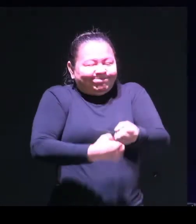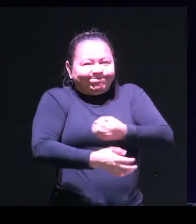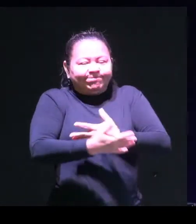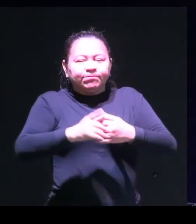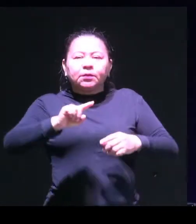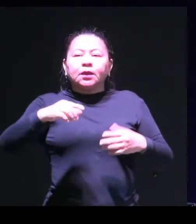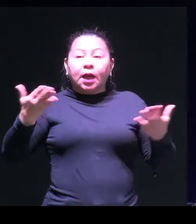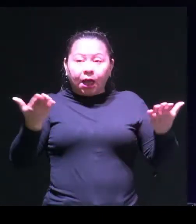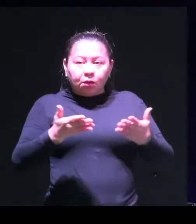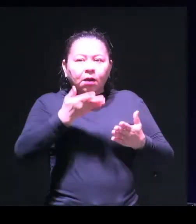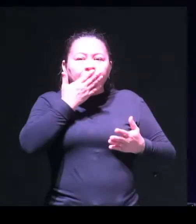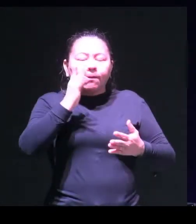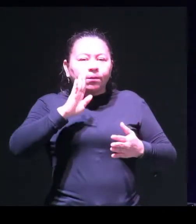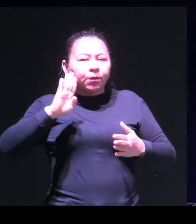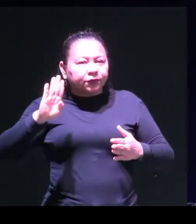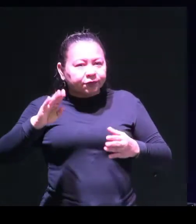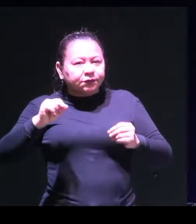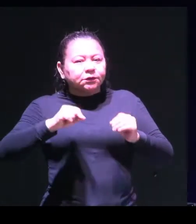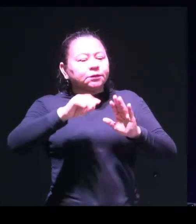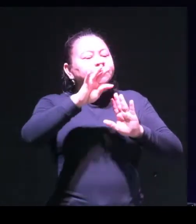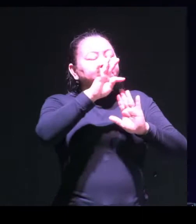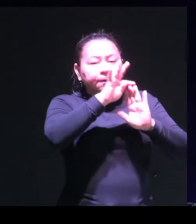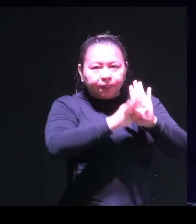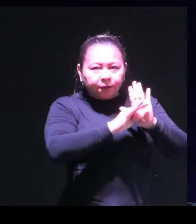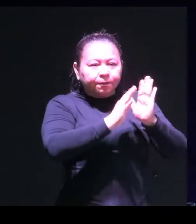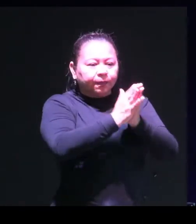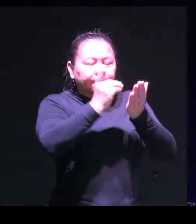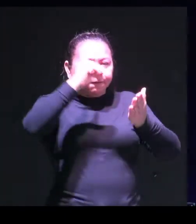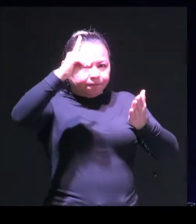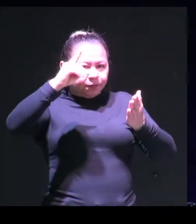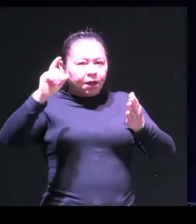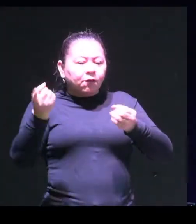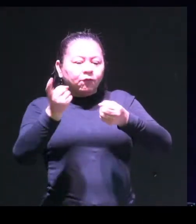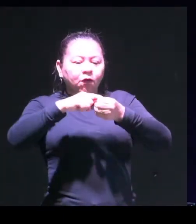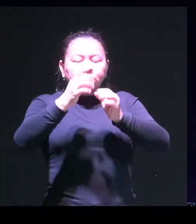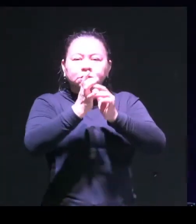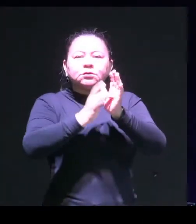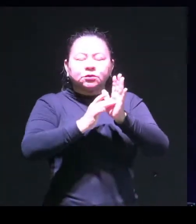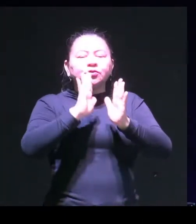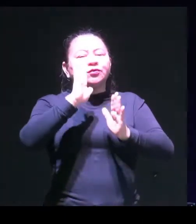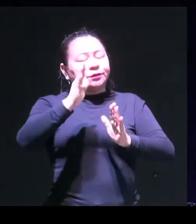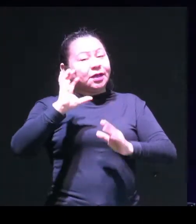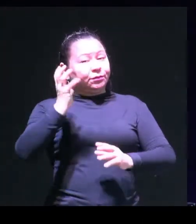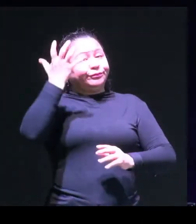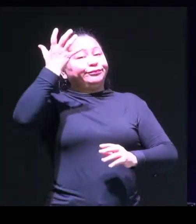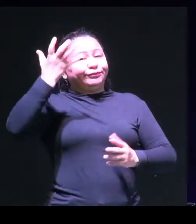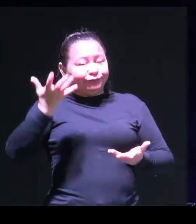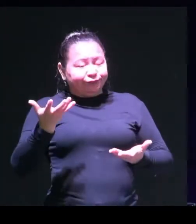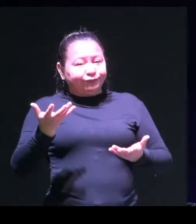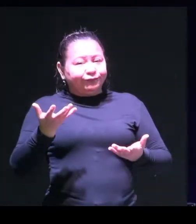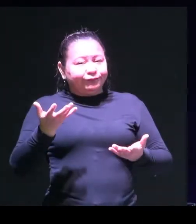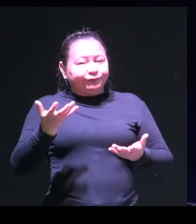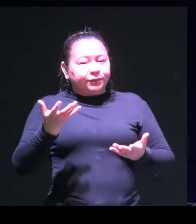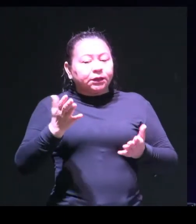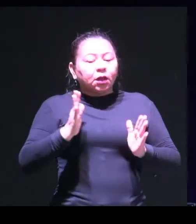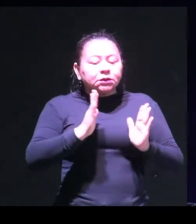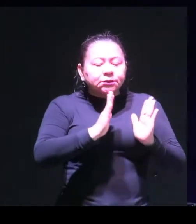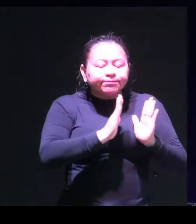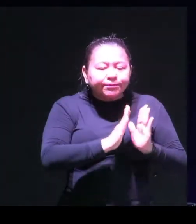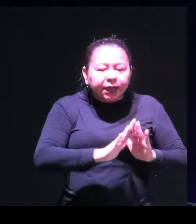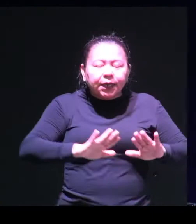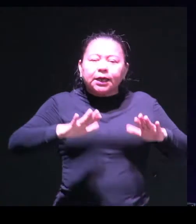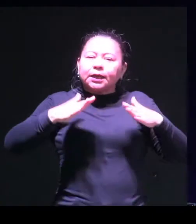Agora, as profecias que dizem respeito à segunda vinda de Cristo estão se cumprindo de forma